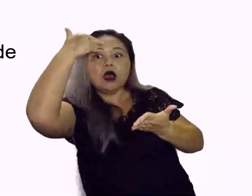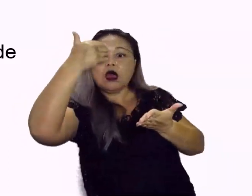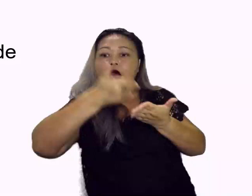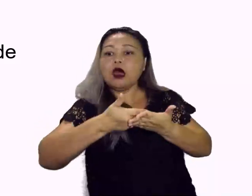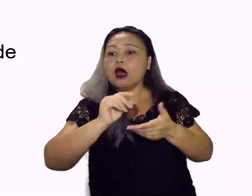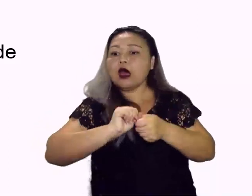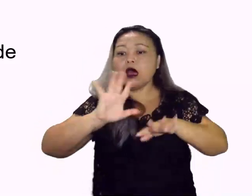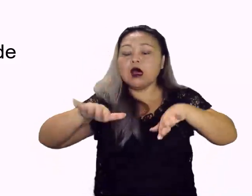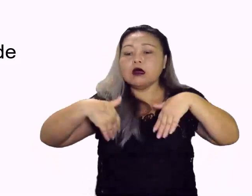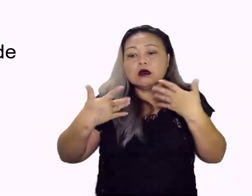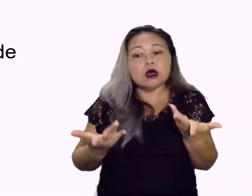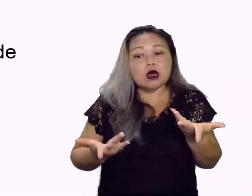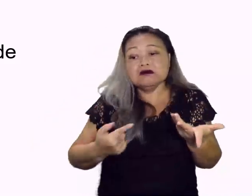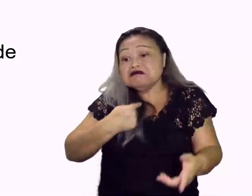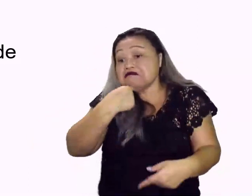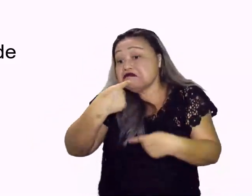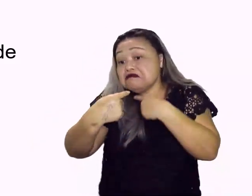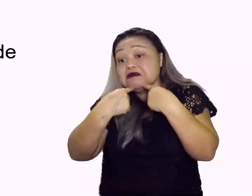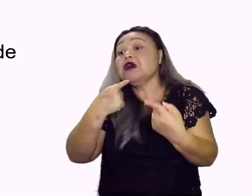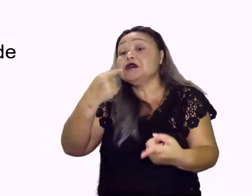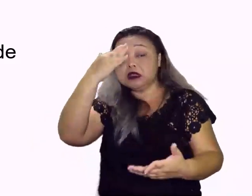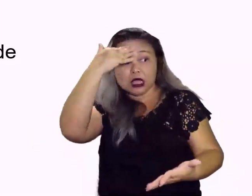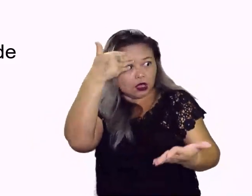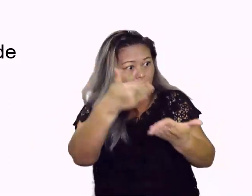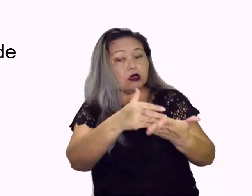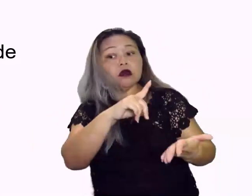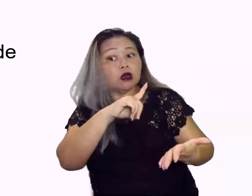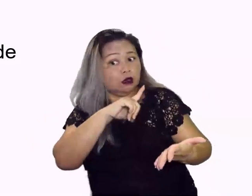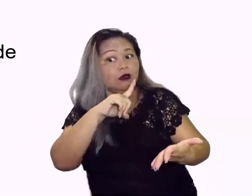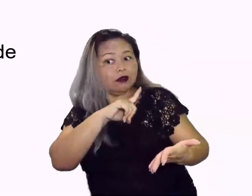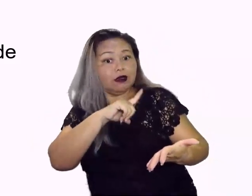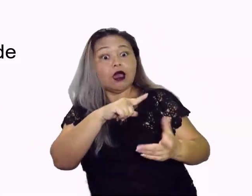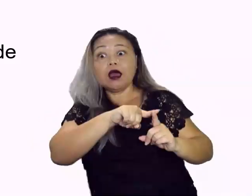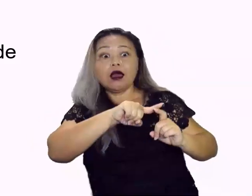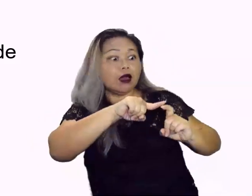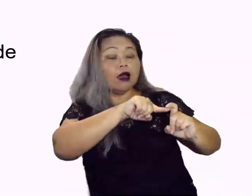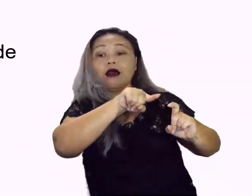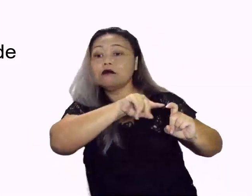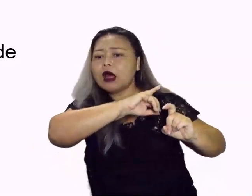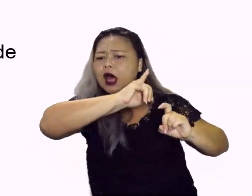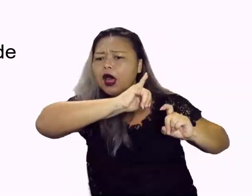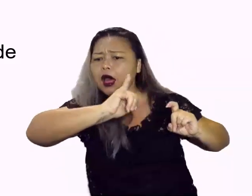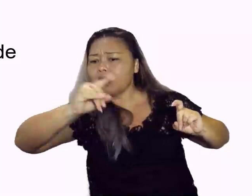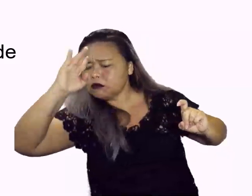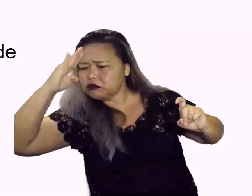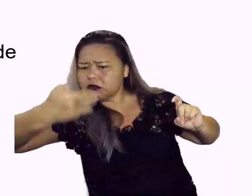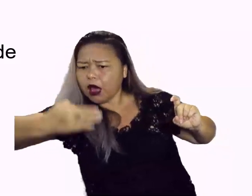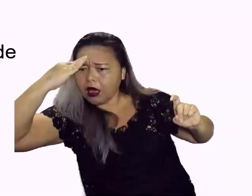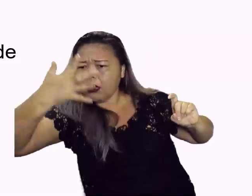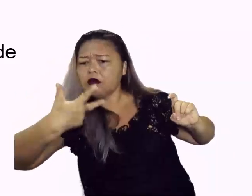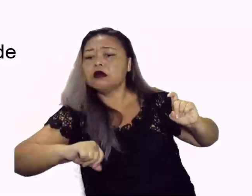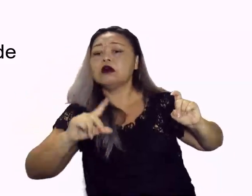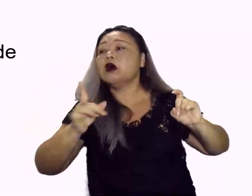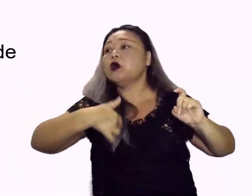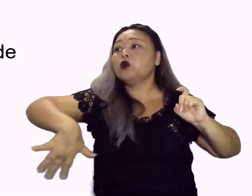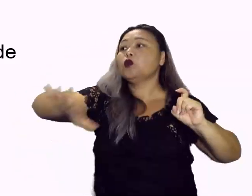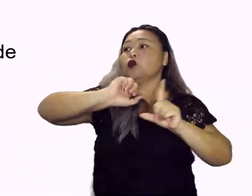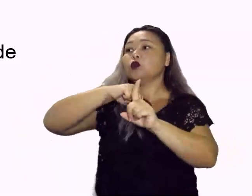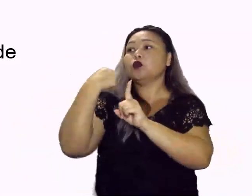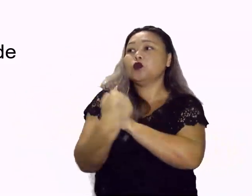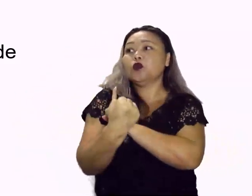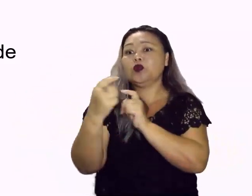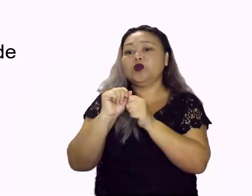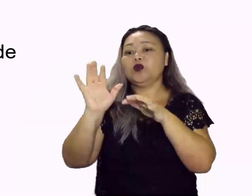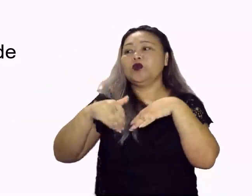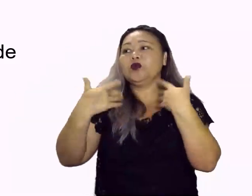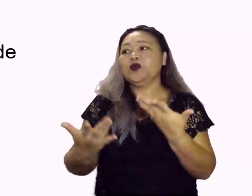tem credibilidade, não adianta falar ou contar uma história que ninguém vai acreditar. Diante de quem? Da sociedade, do